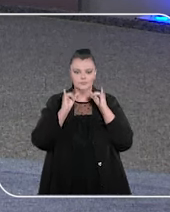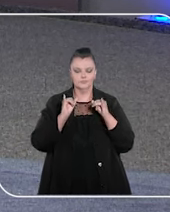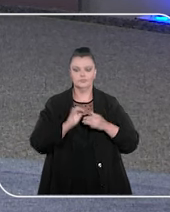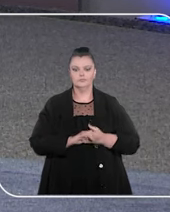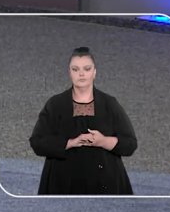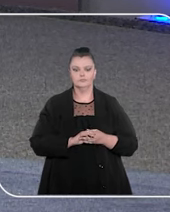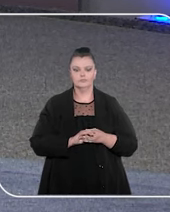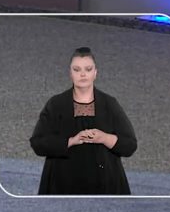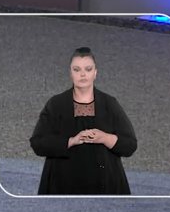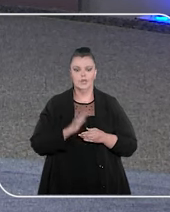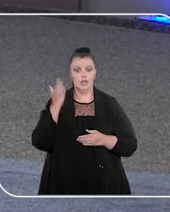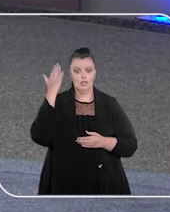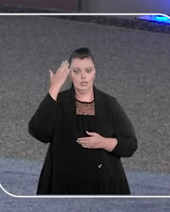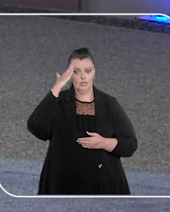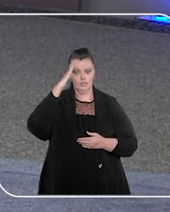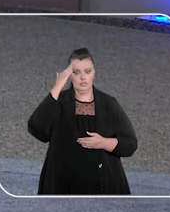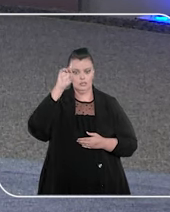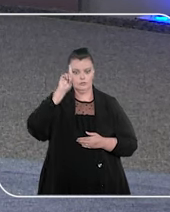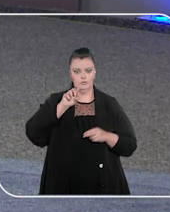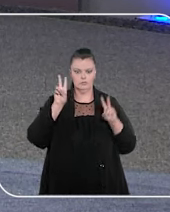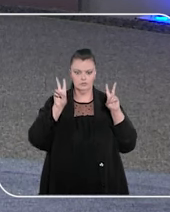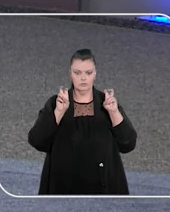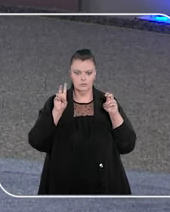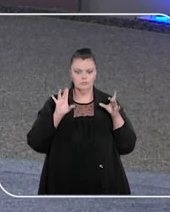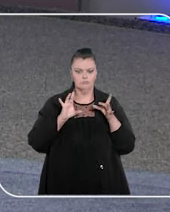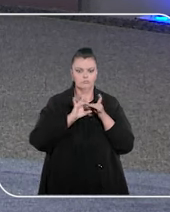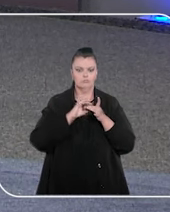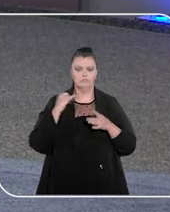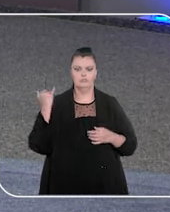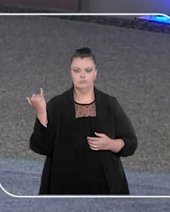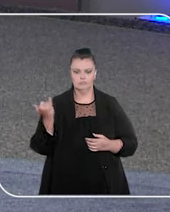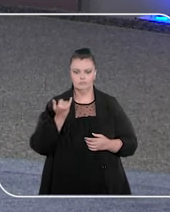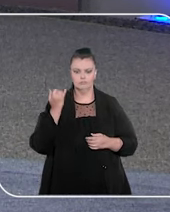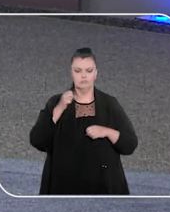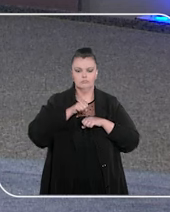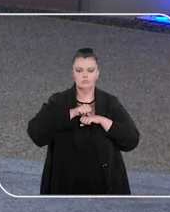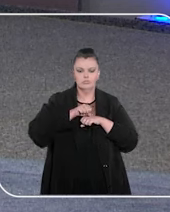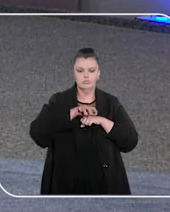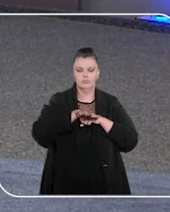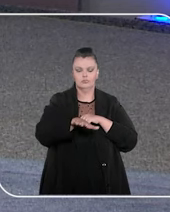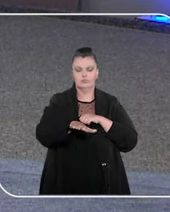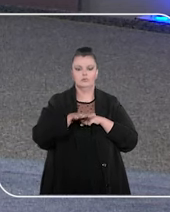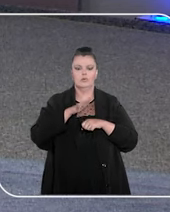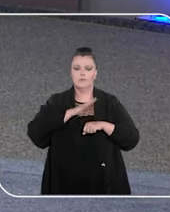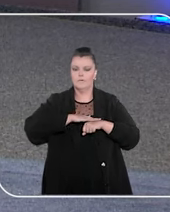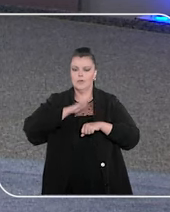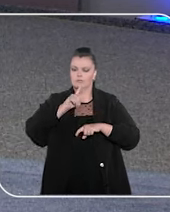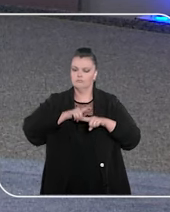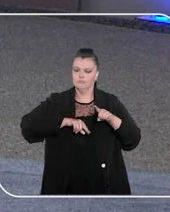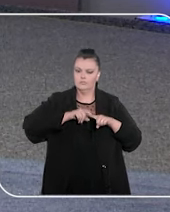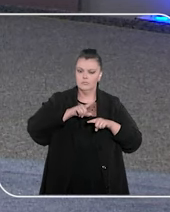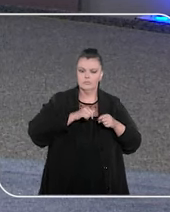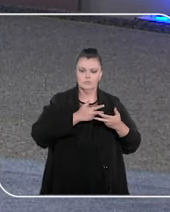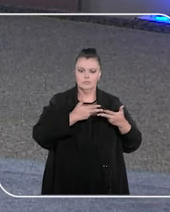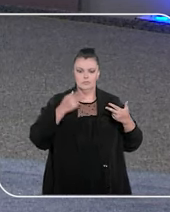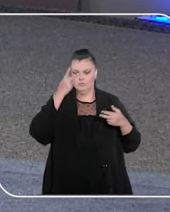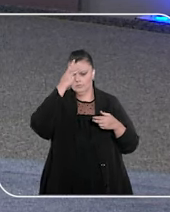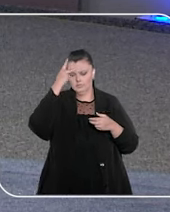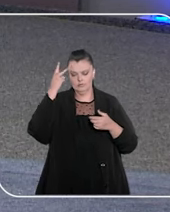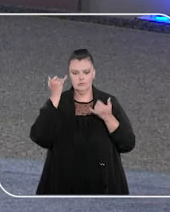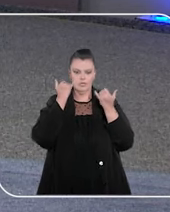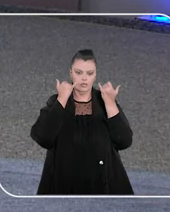a plataforma vai entender direito que o conteúdo é relevante, distribuindo material para mais pessoas